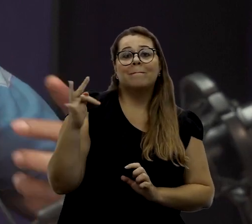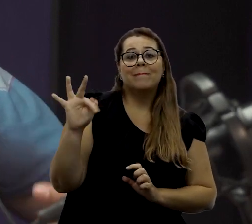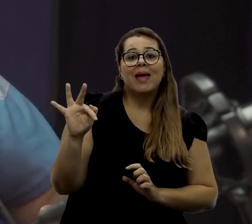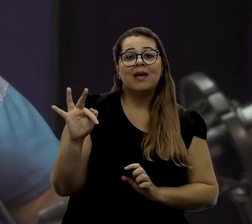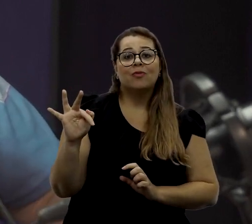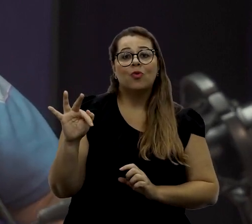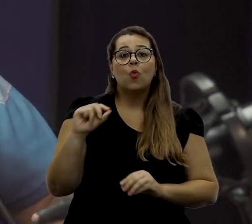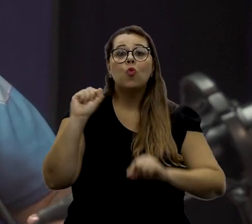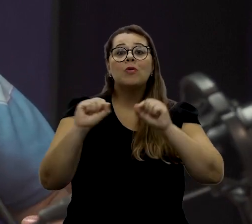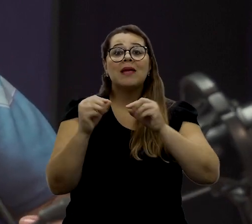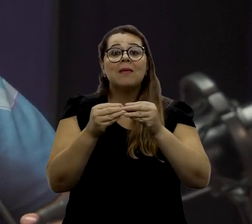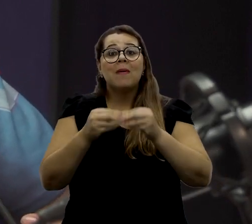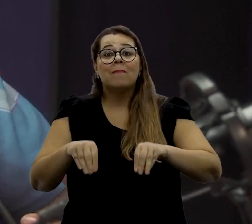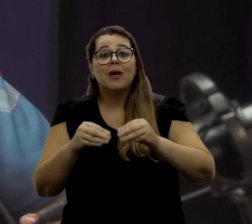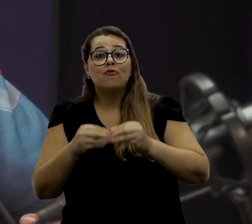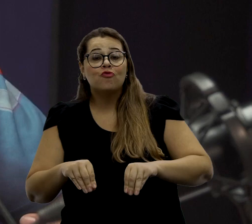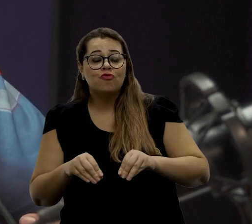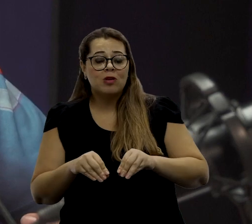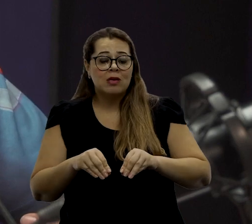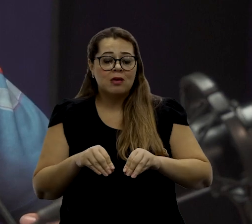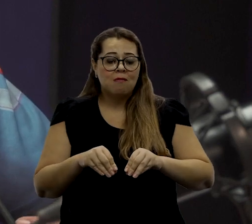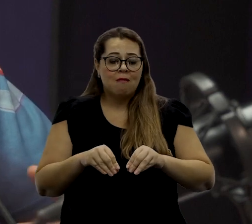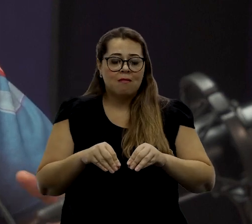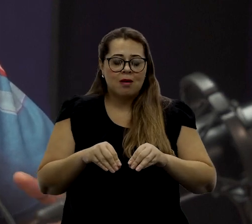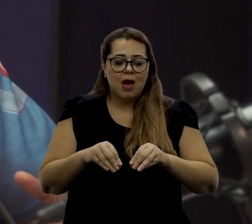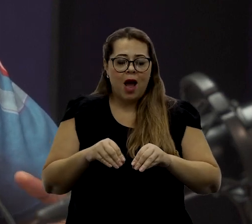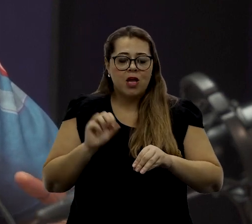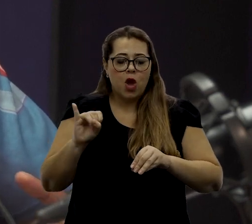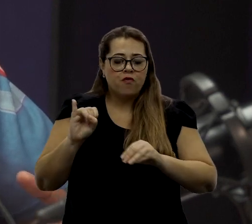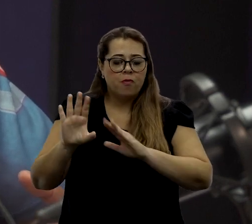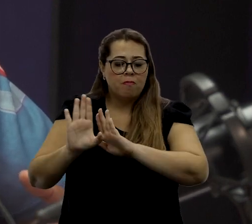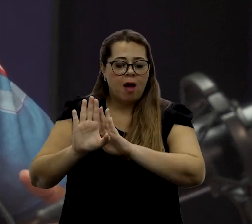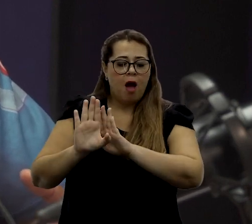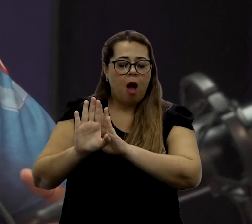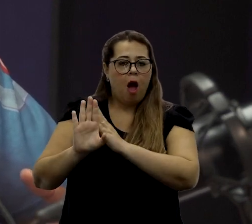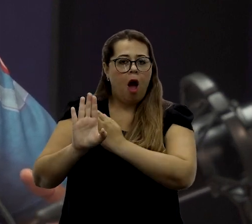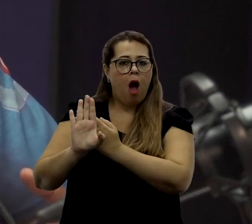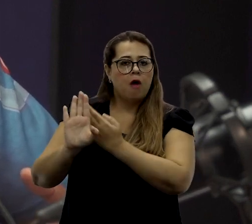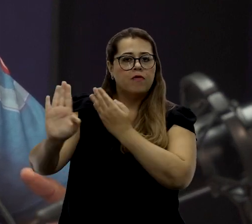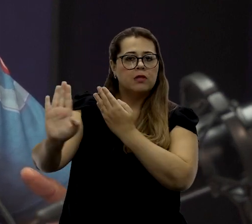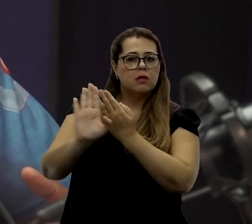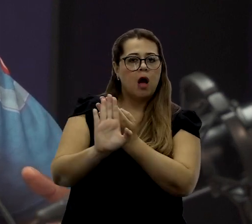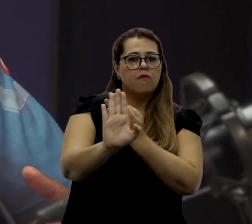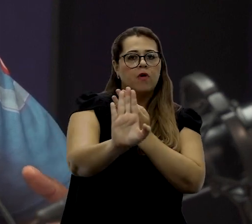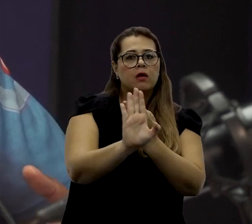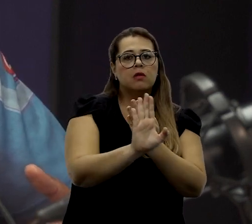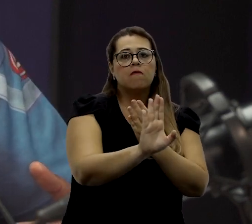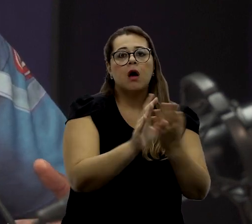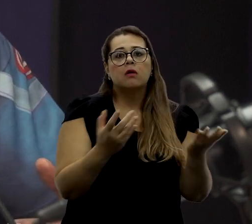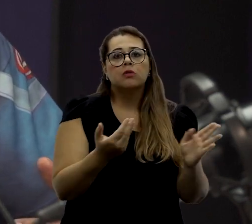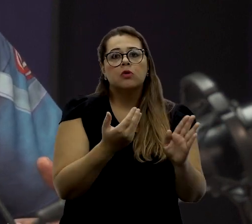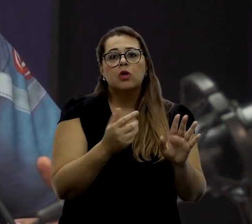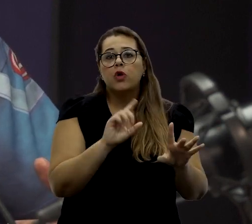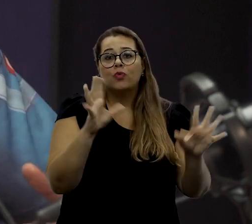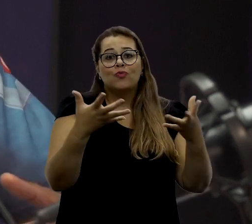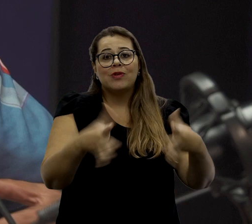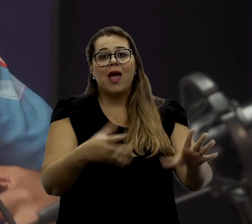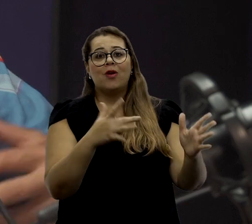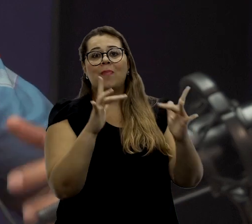seu caminhar, isso é um sinal de alerta. Se uma pessoa se isola muito, se uma pessoa chora,